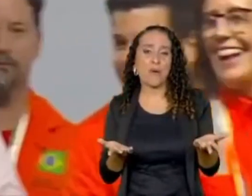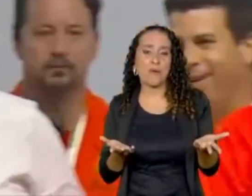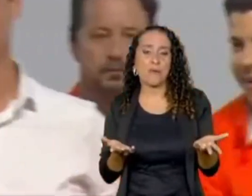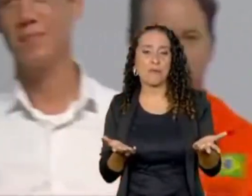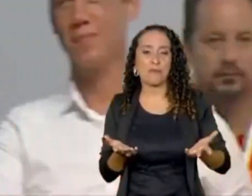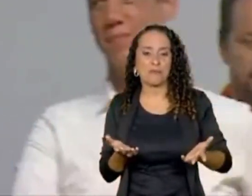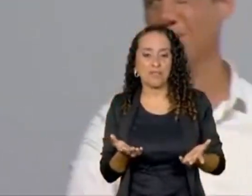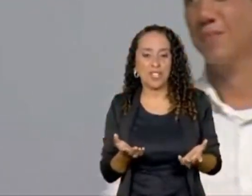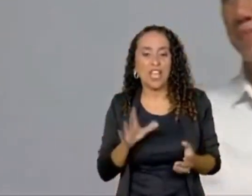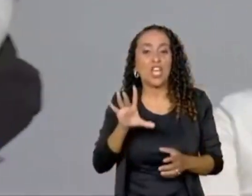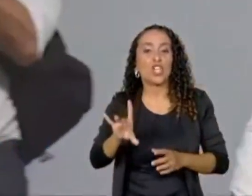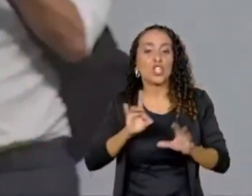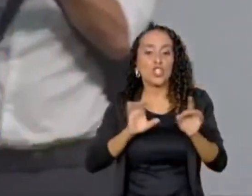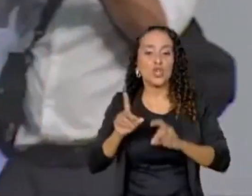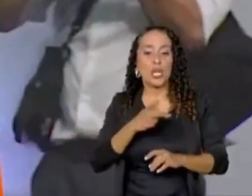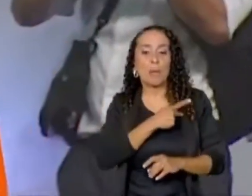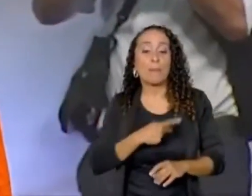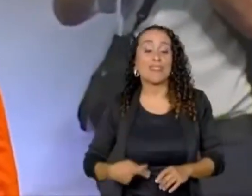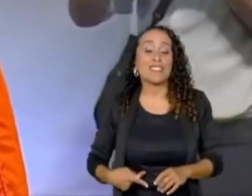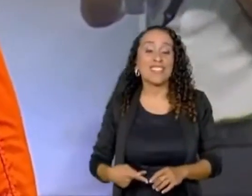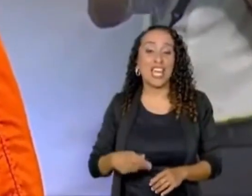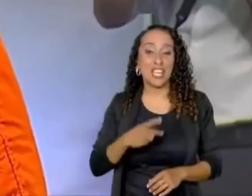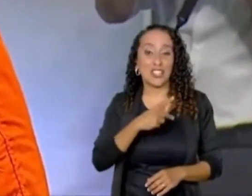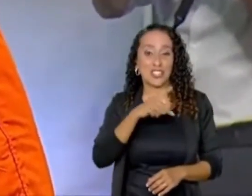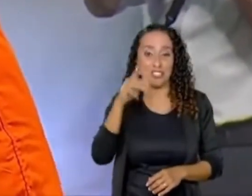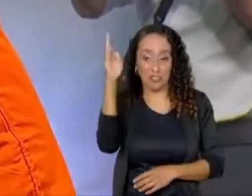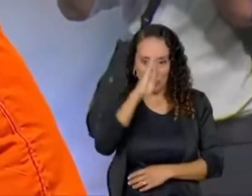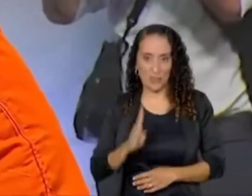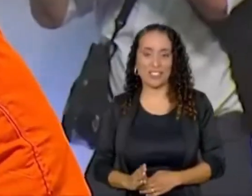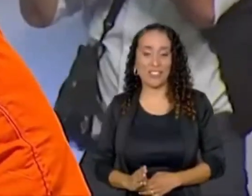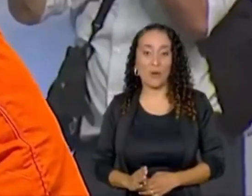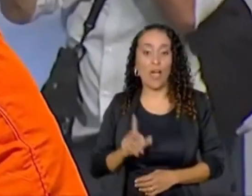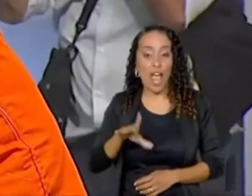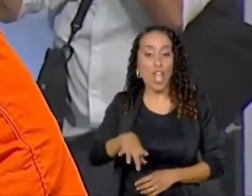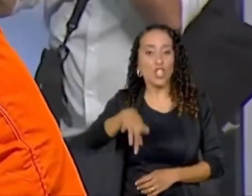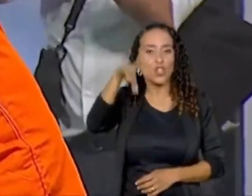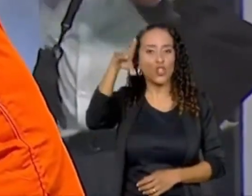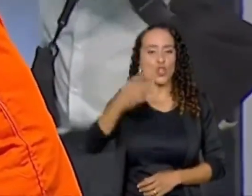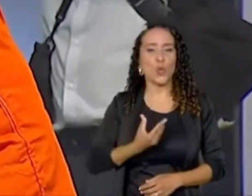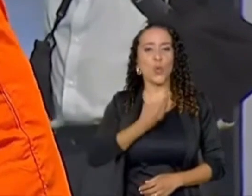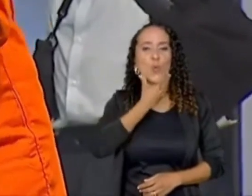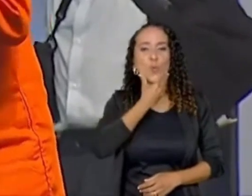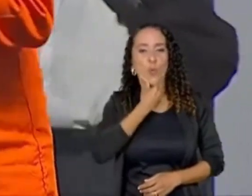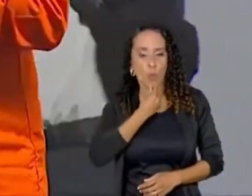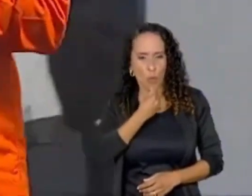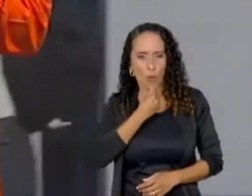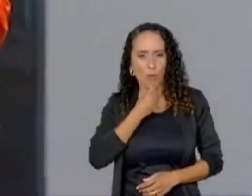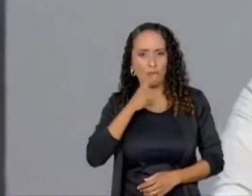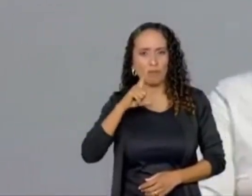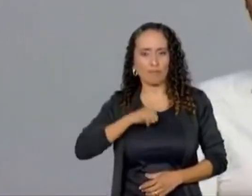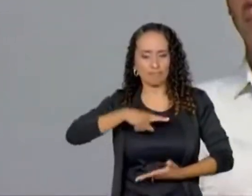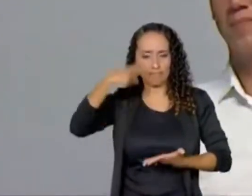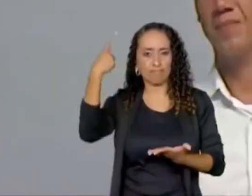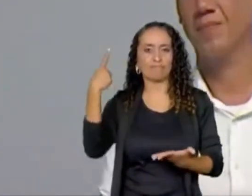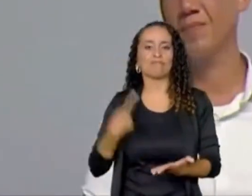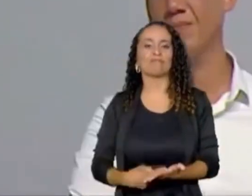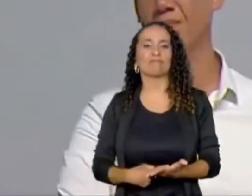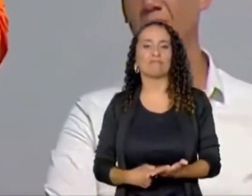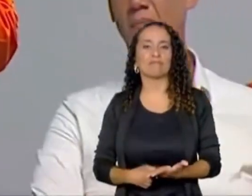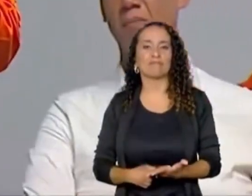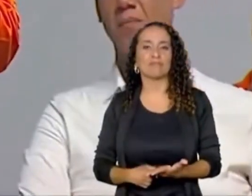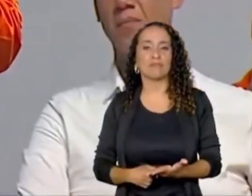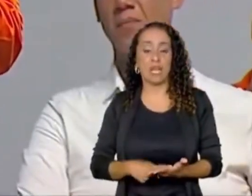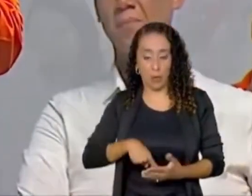Isso é que nem escolher presidente da República. É escolher um cara que tem compromisso com